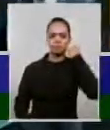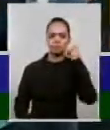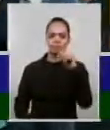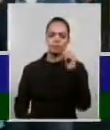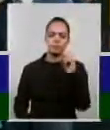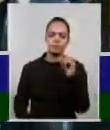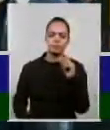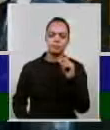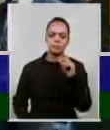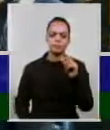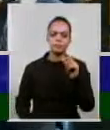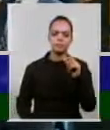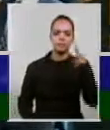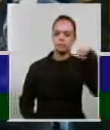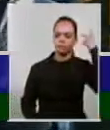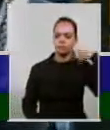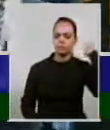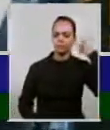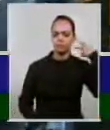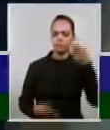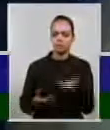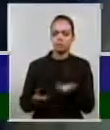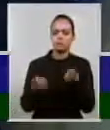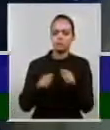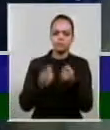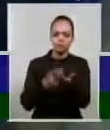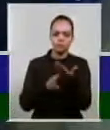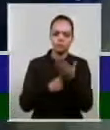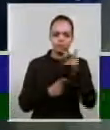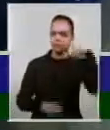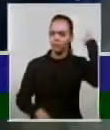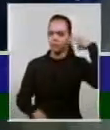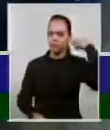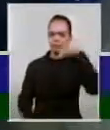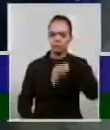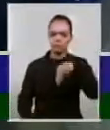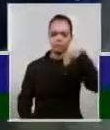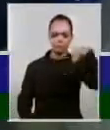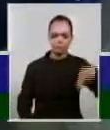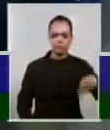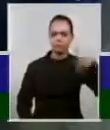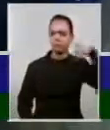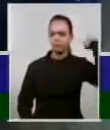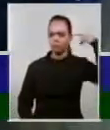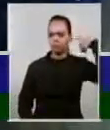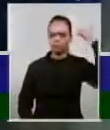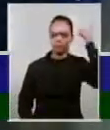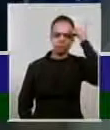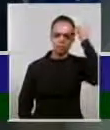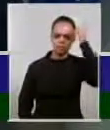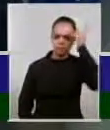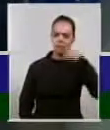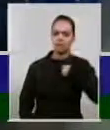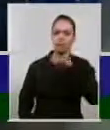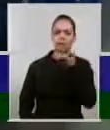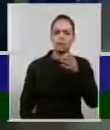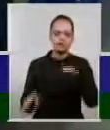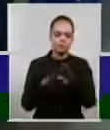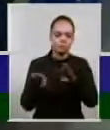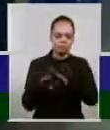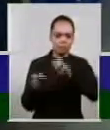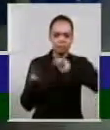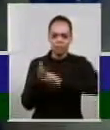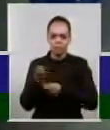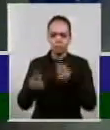para que o vereador deve convidar o vereador Norberto e o vereador Davi, e eu gostaria também de